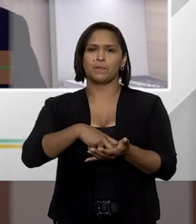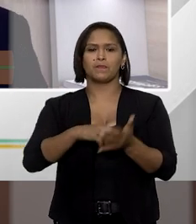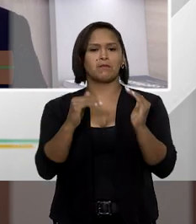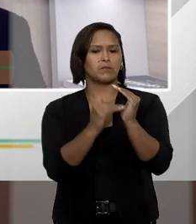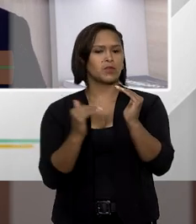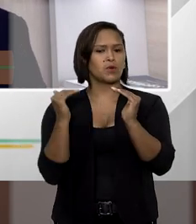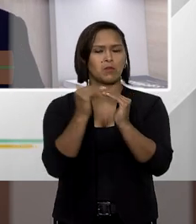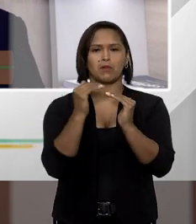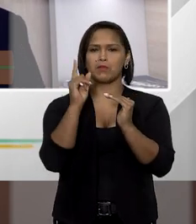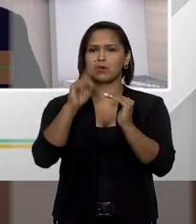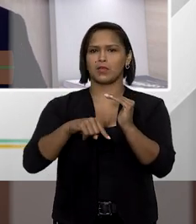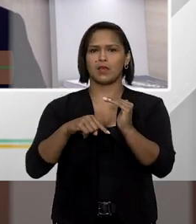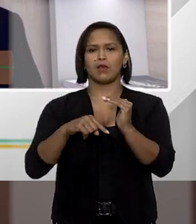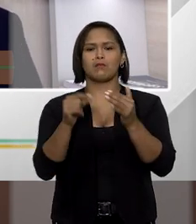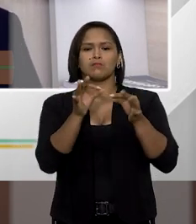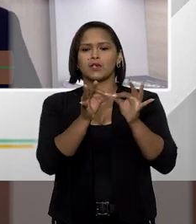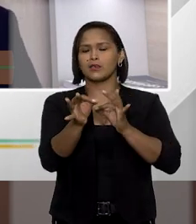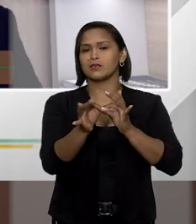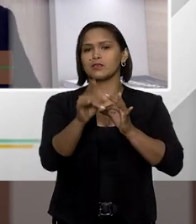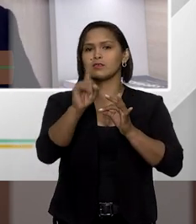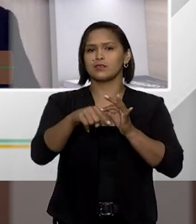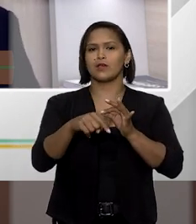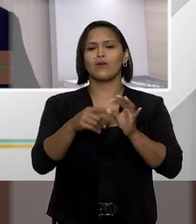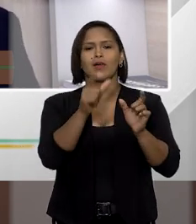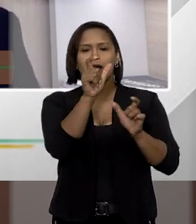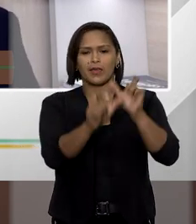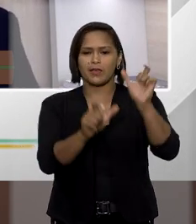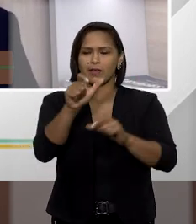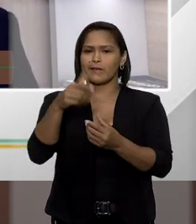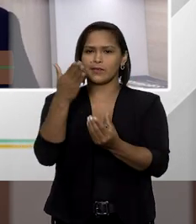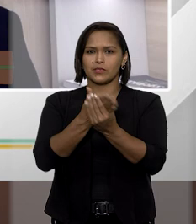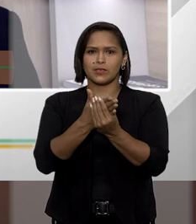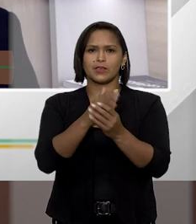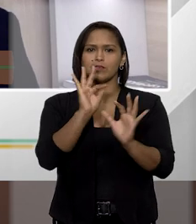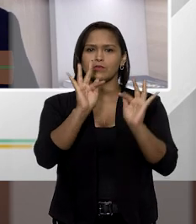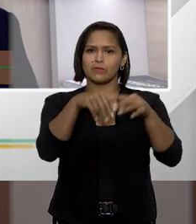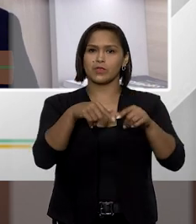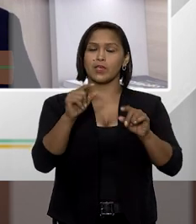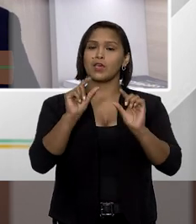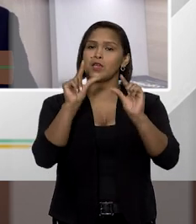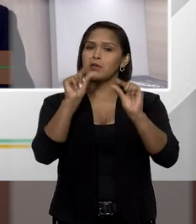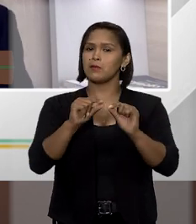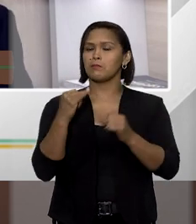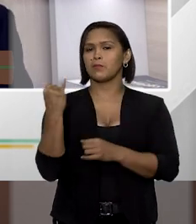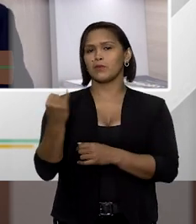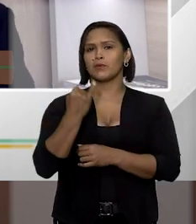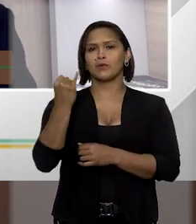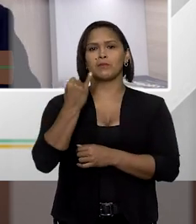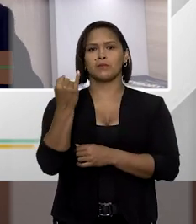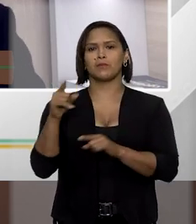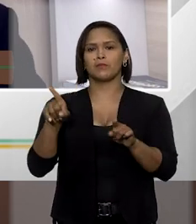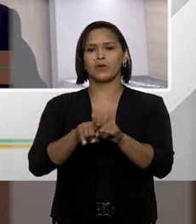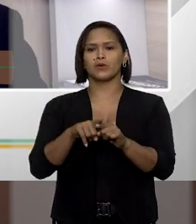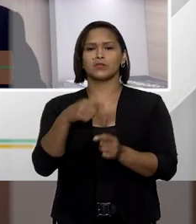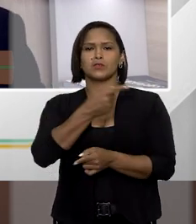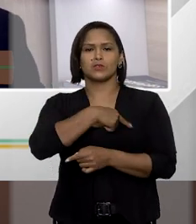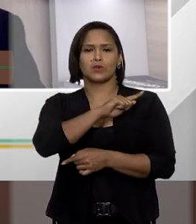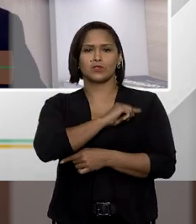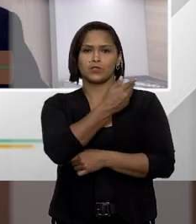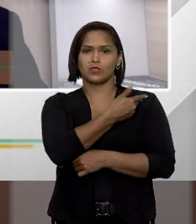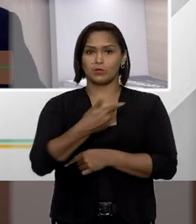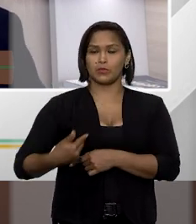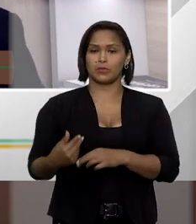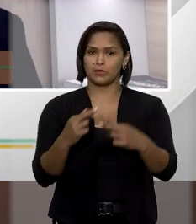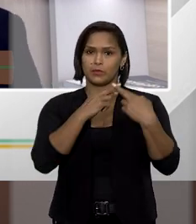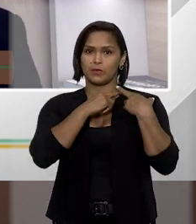qual grau, em qual extensão, o caso concreto vai dizer. E pouco importa se o agente